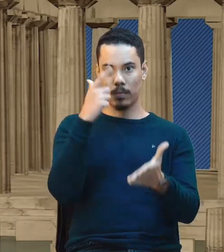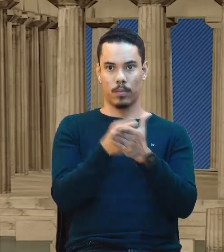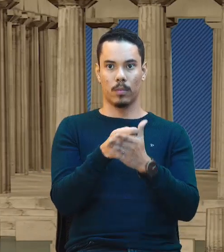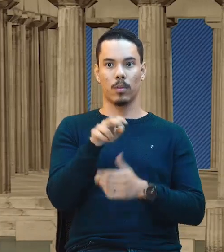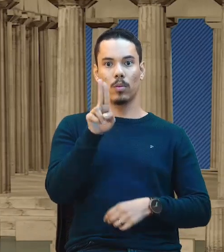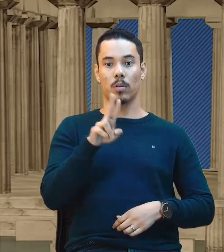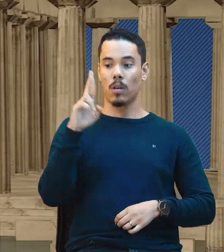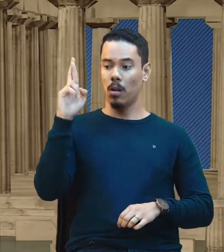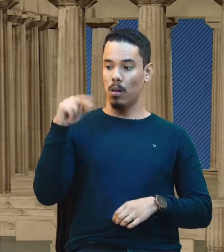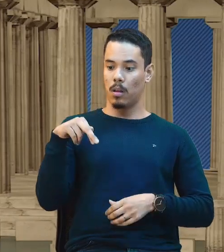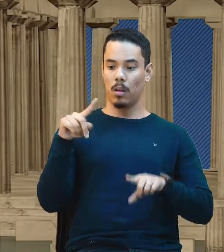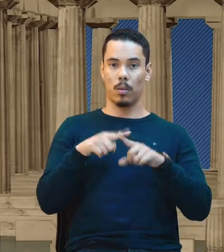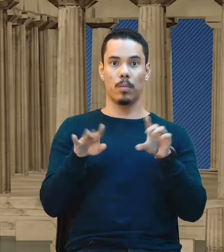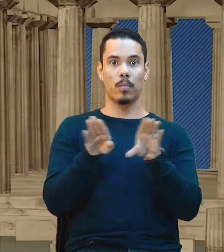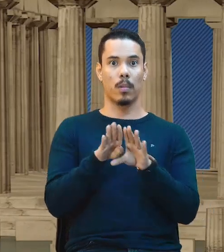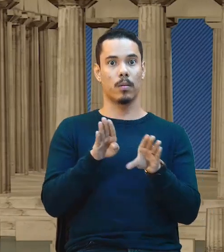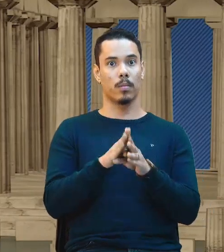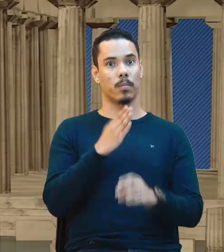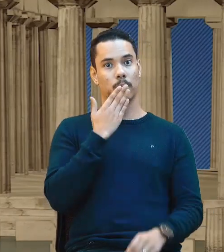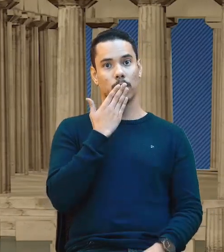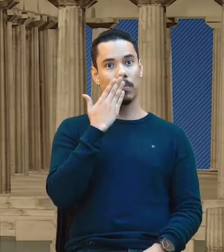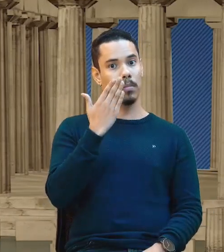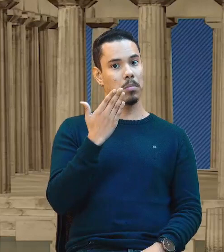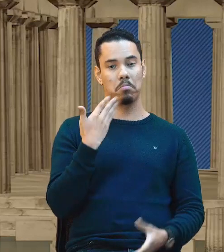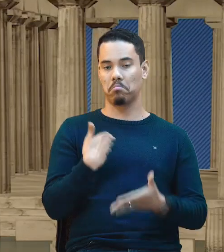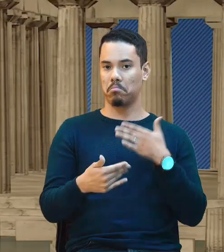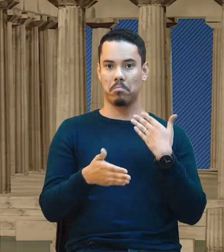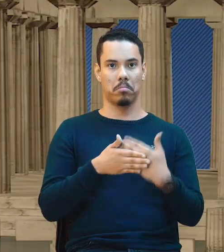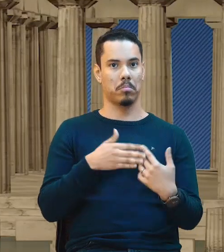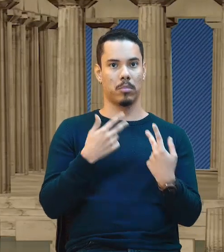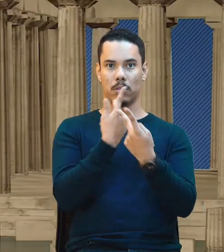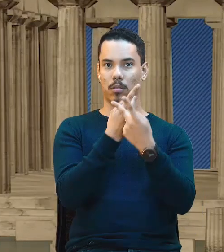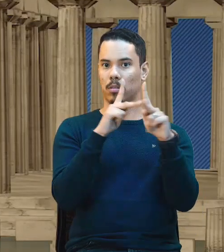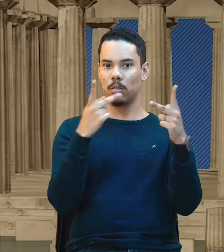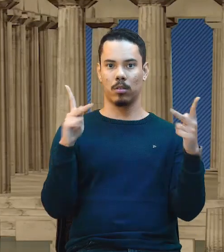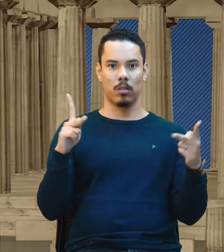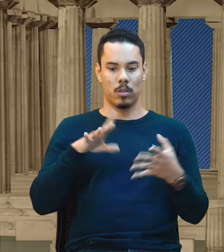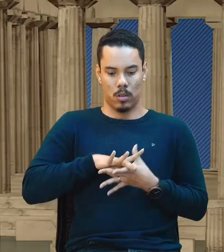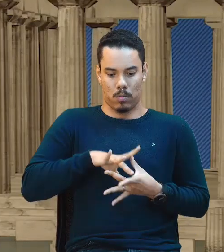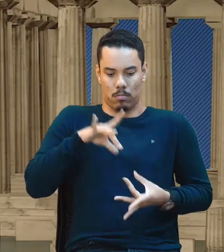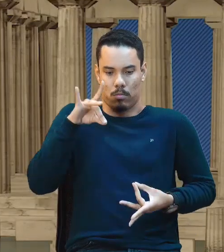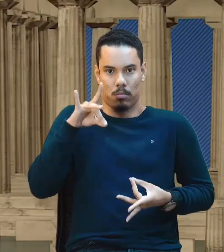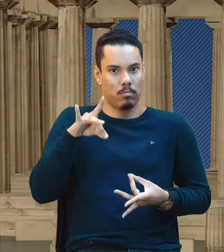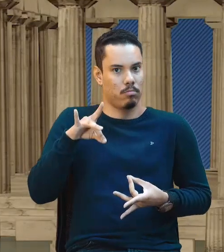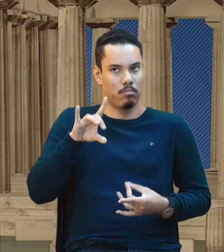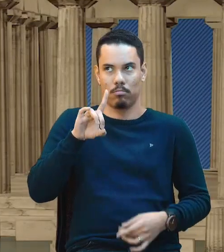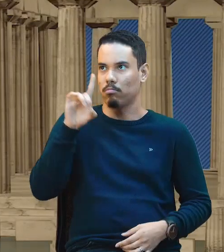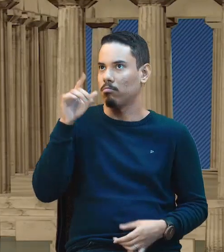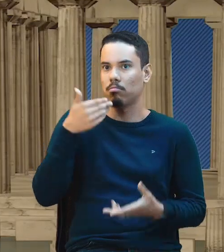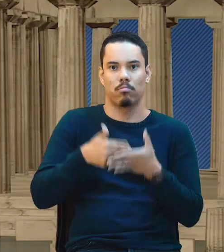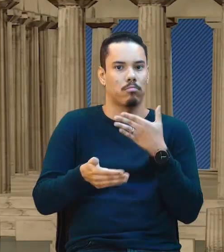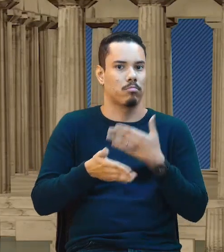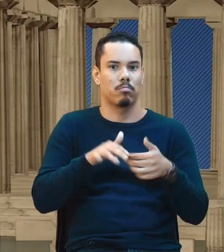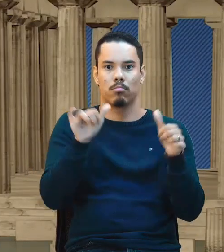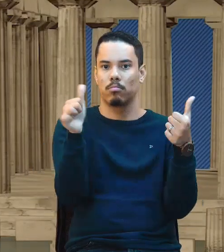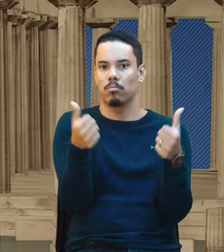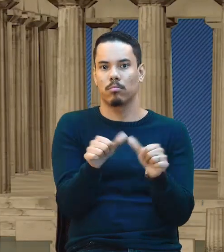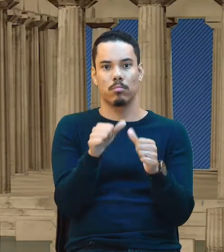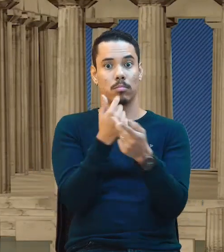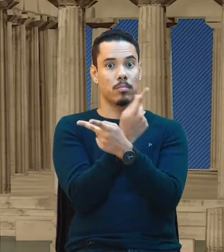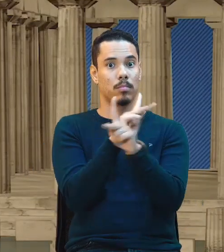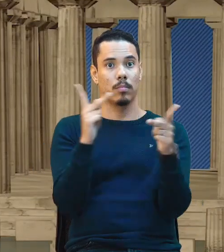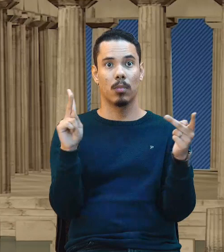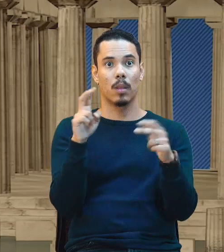mas busque uma orientação, seja qual for, né, no seu âmbito espiritual, para poder tomar decisões adequadas. Por